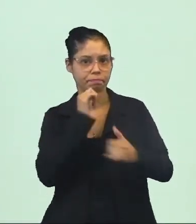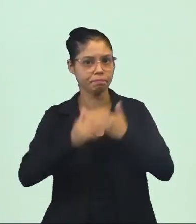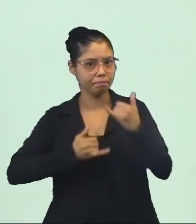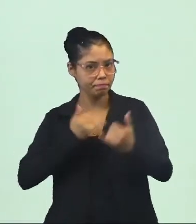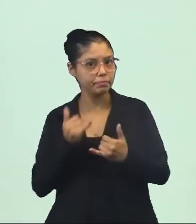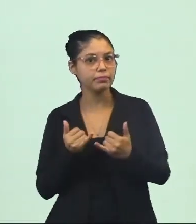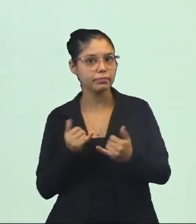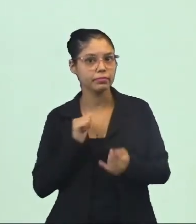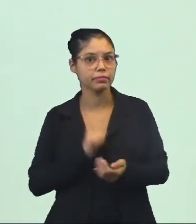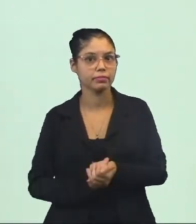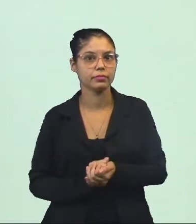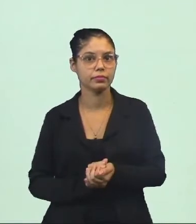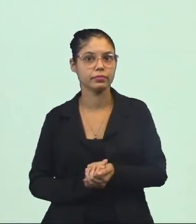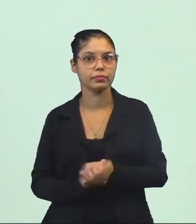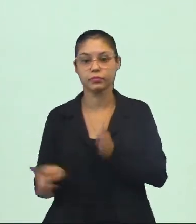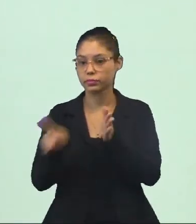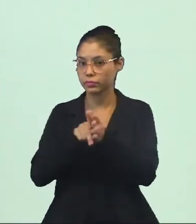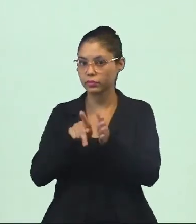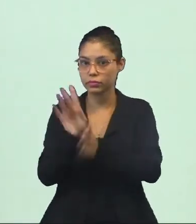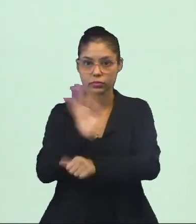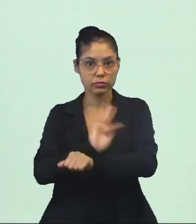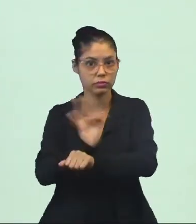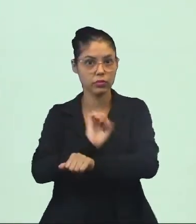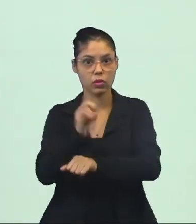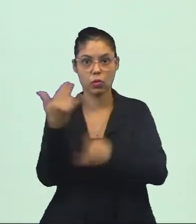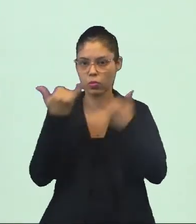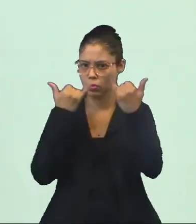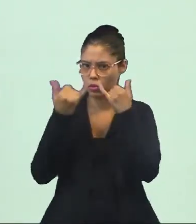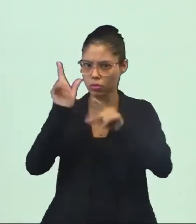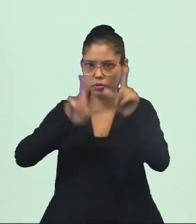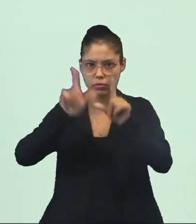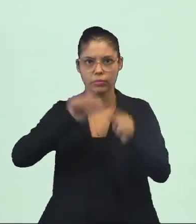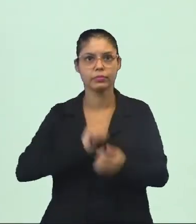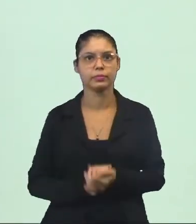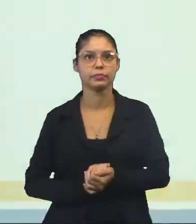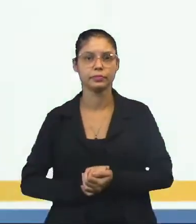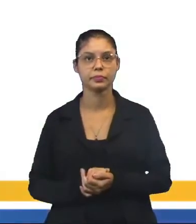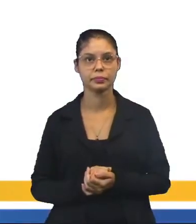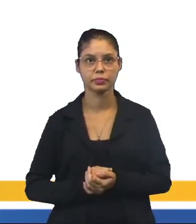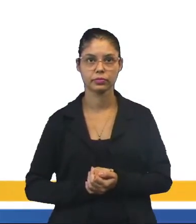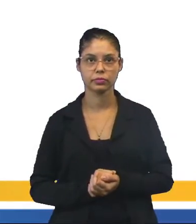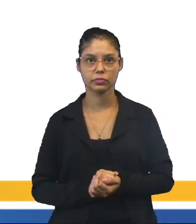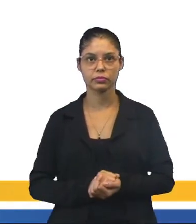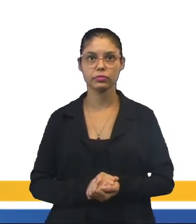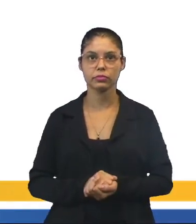ser maior que a dos filmes ou alguns programas de televisão.